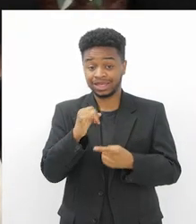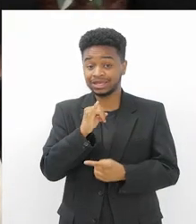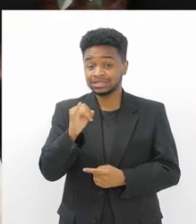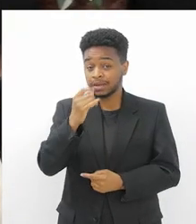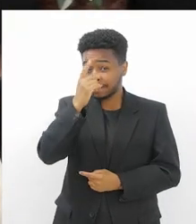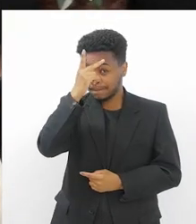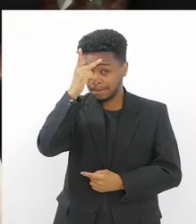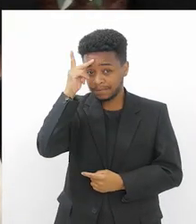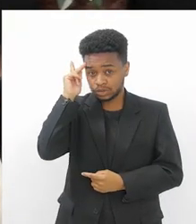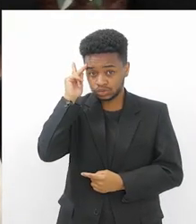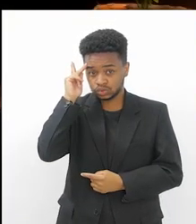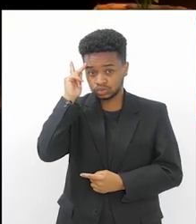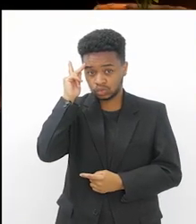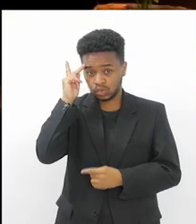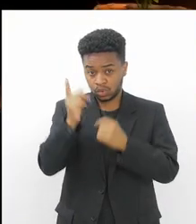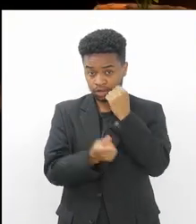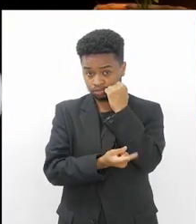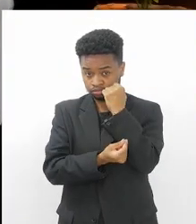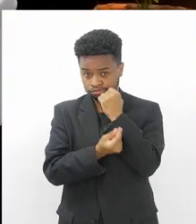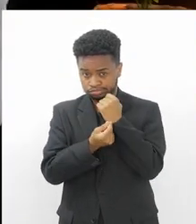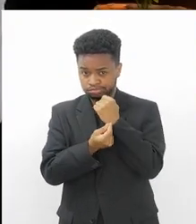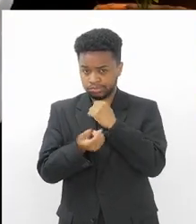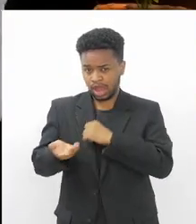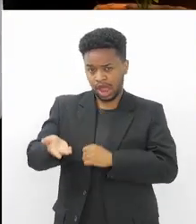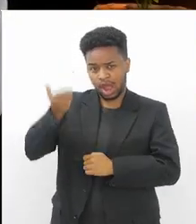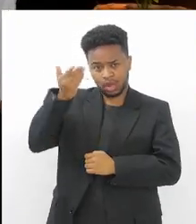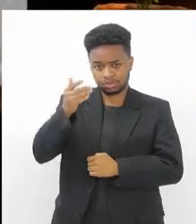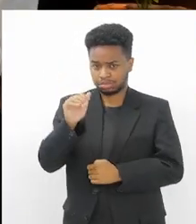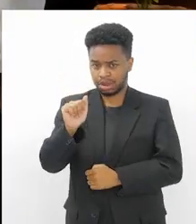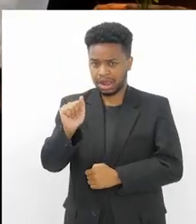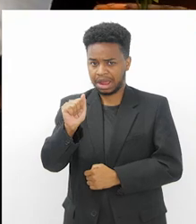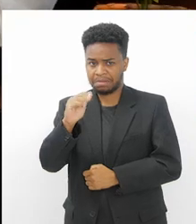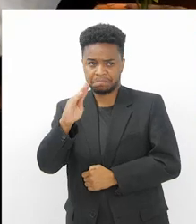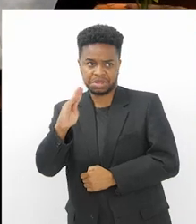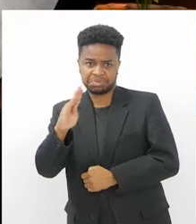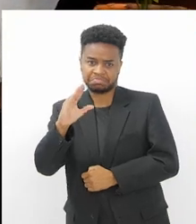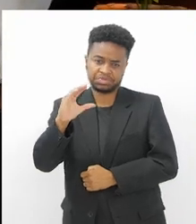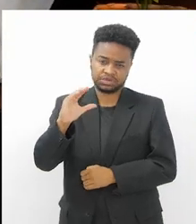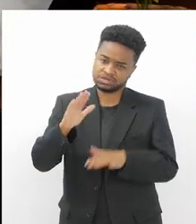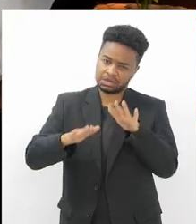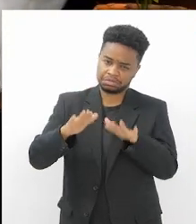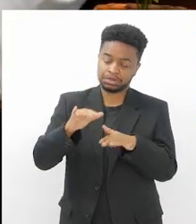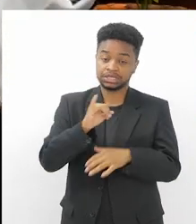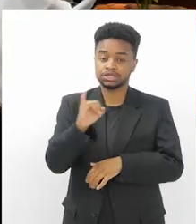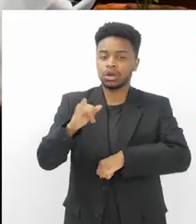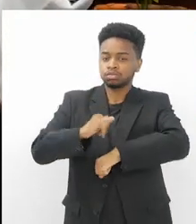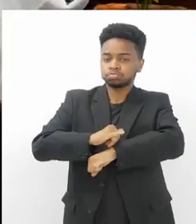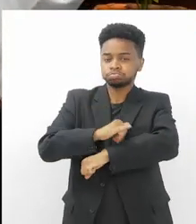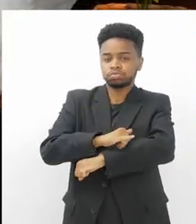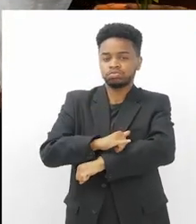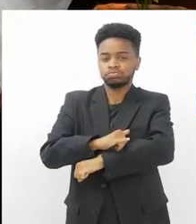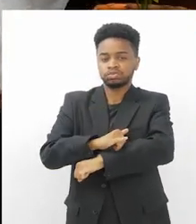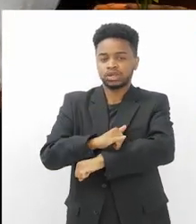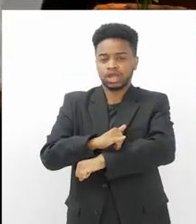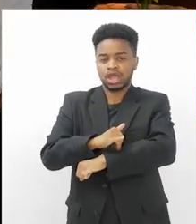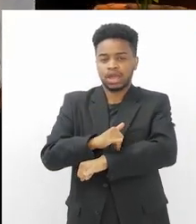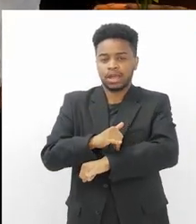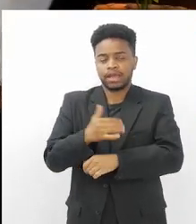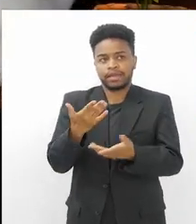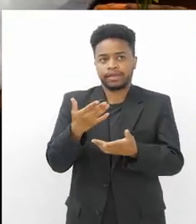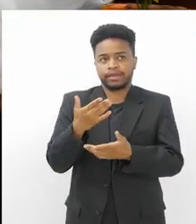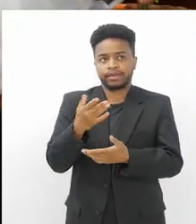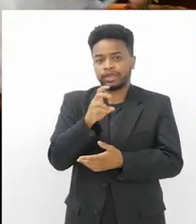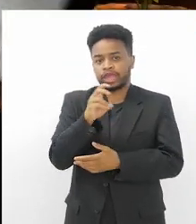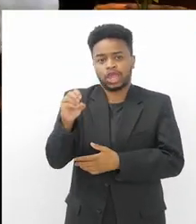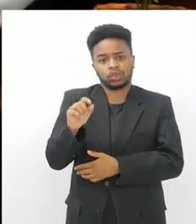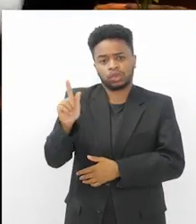curiosíssimo. Por quê? Uma pessoa de uma classe social mais alta, A, B ou talvez C, se ela engorda